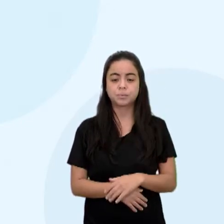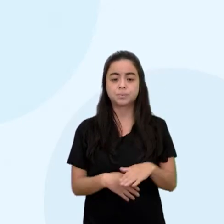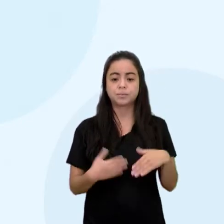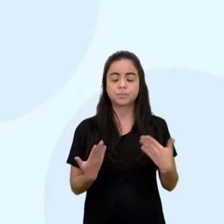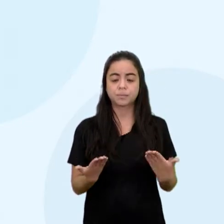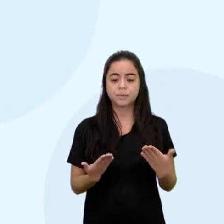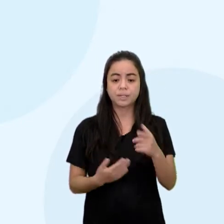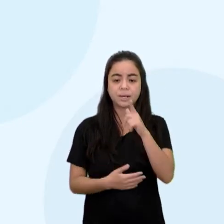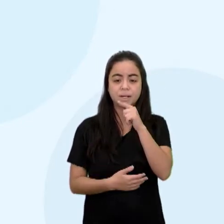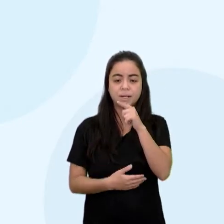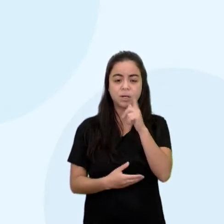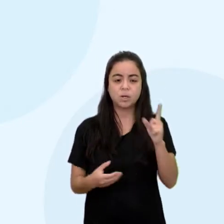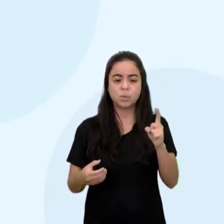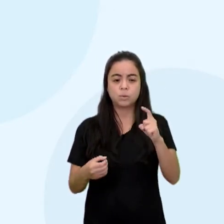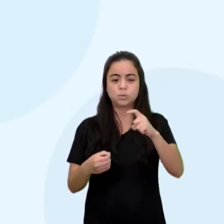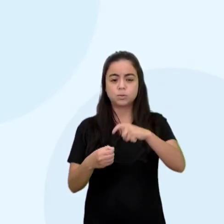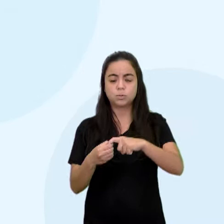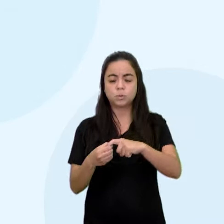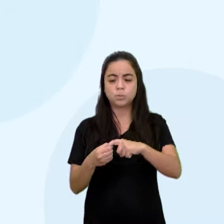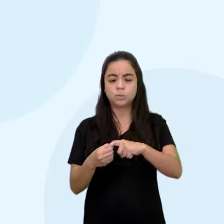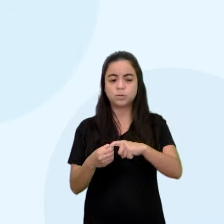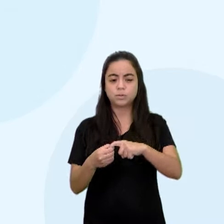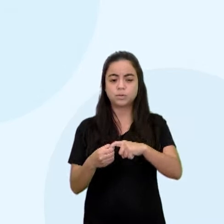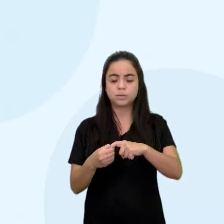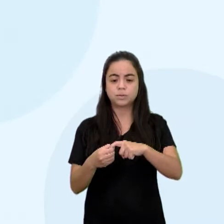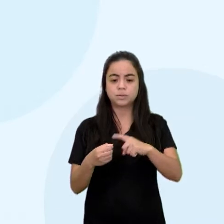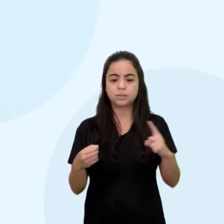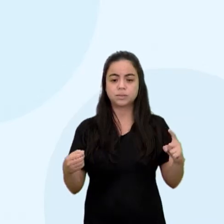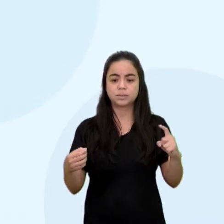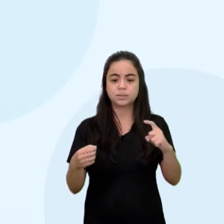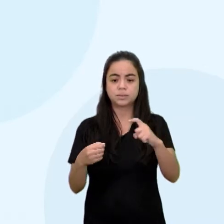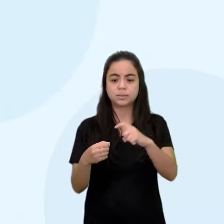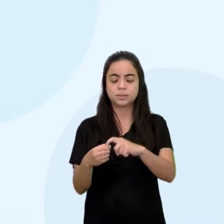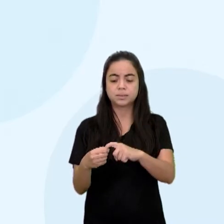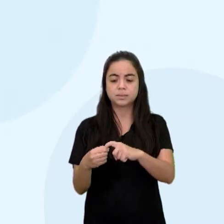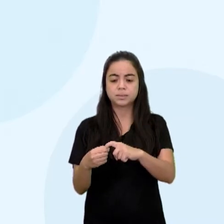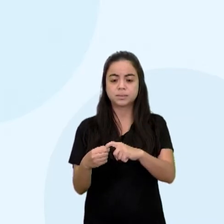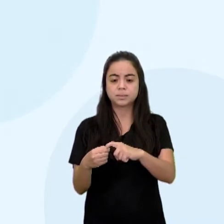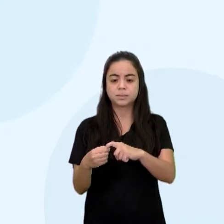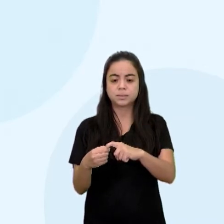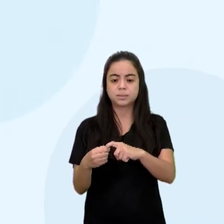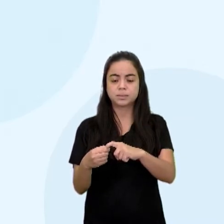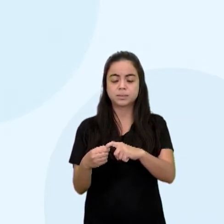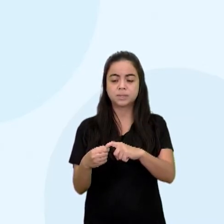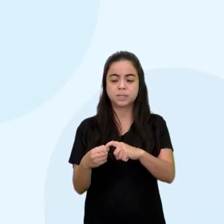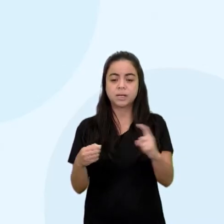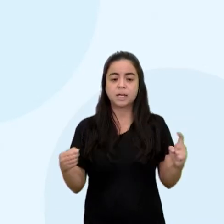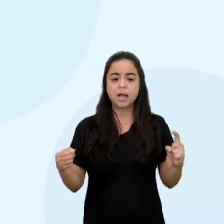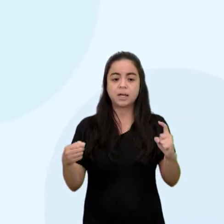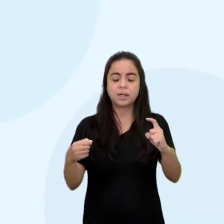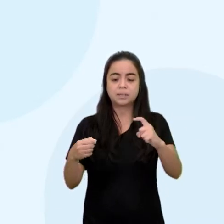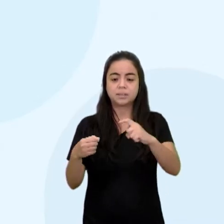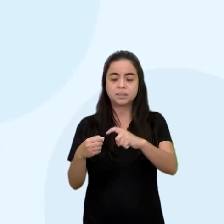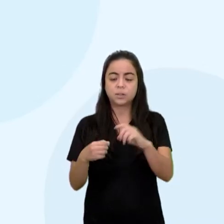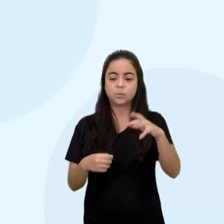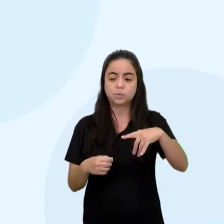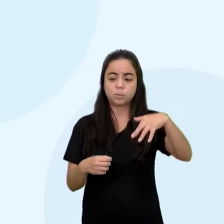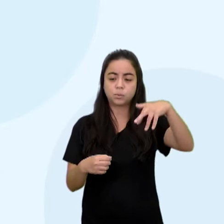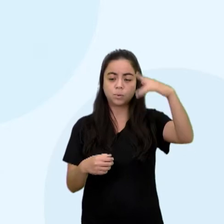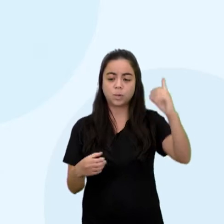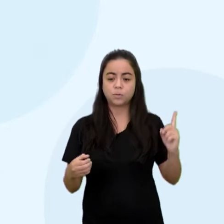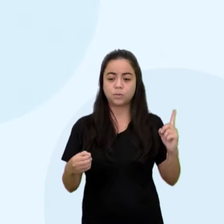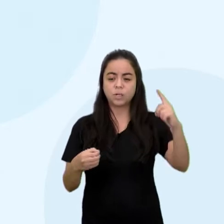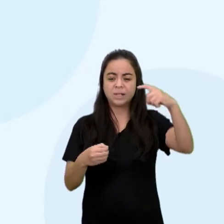água, ela é reinjetada, eu coloquei essa palavra, nem sei se ela é correta, tá? Este vapor, essa água, ela